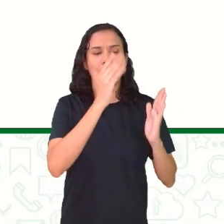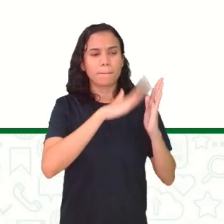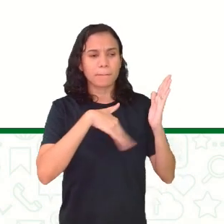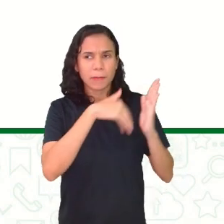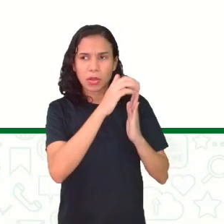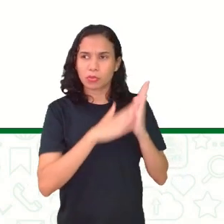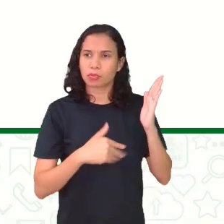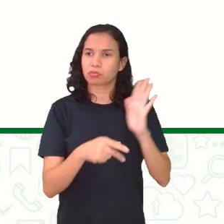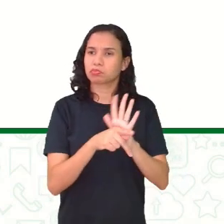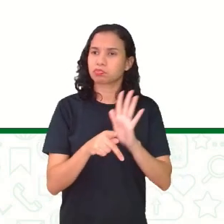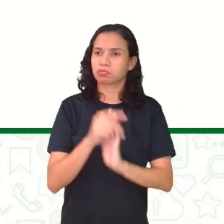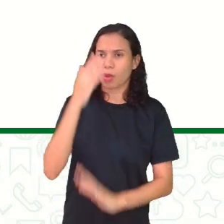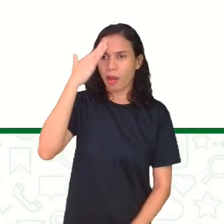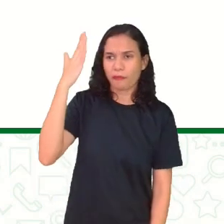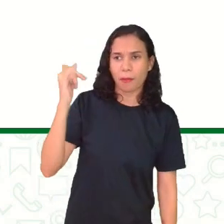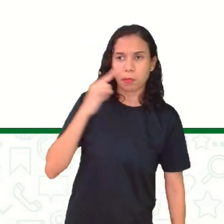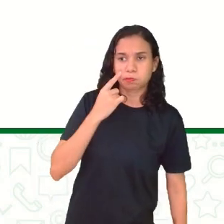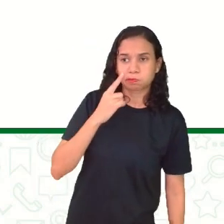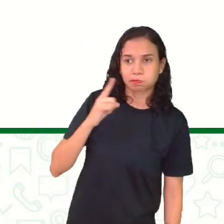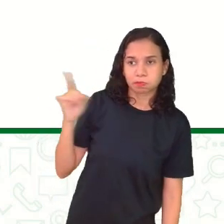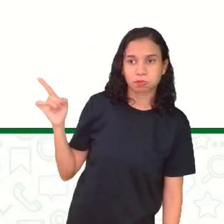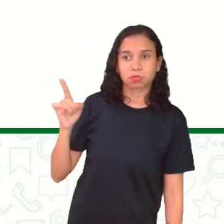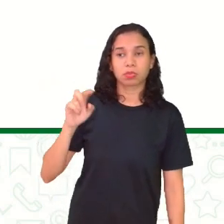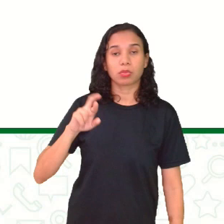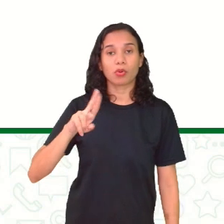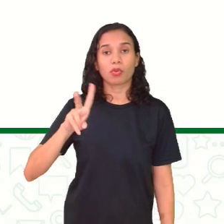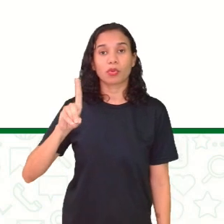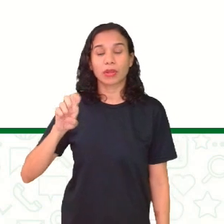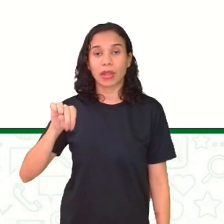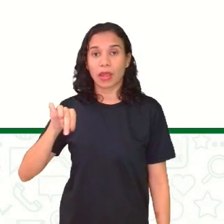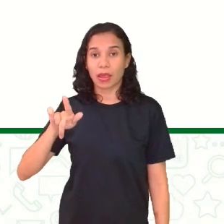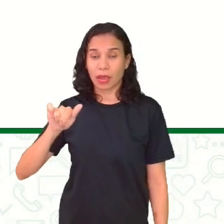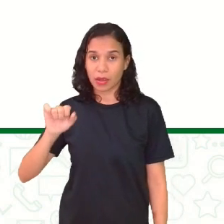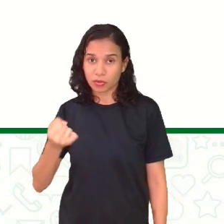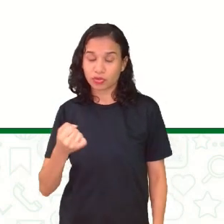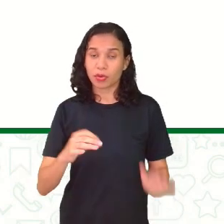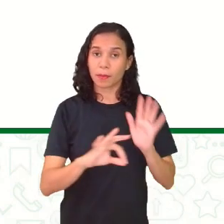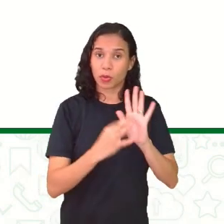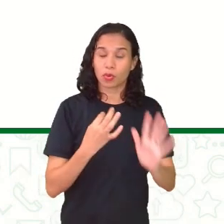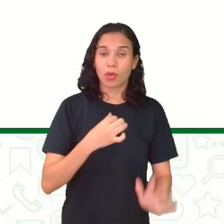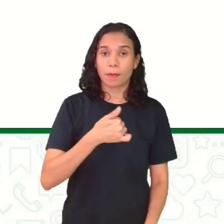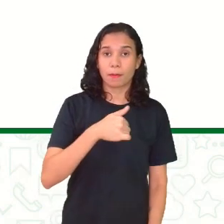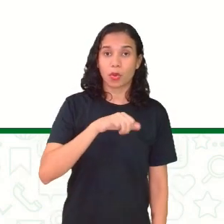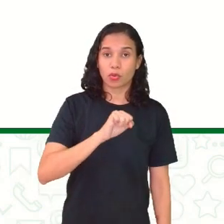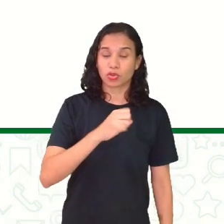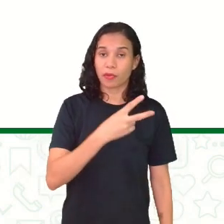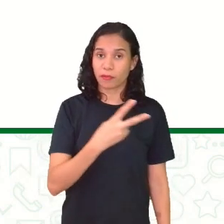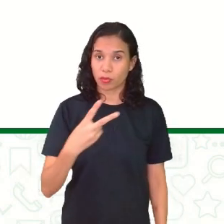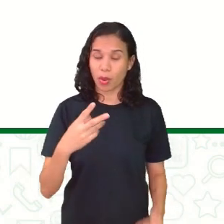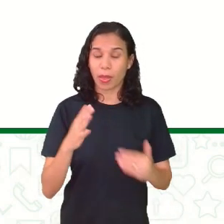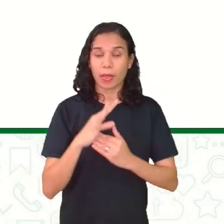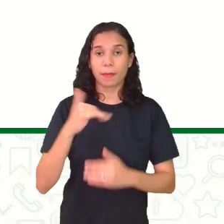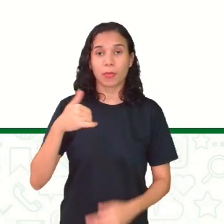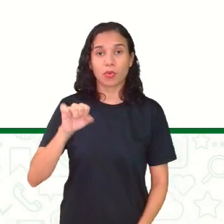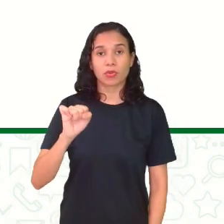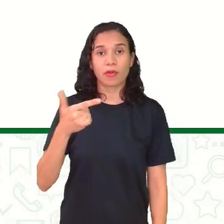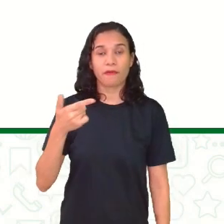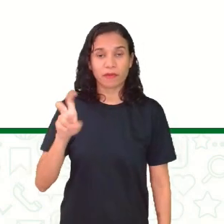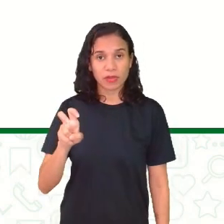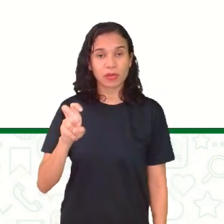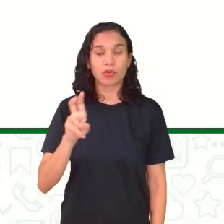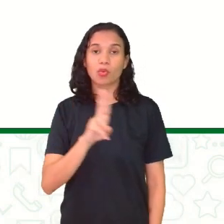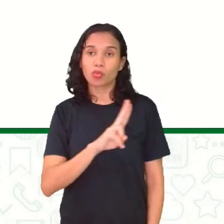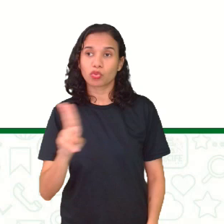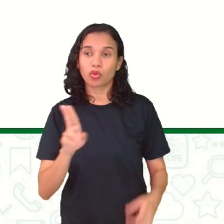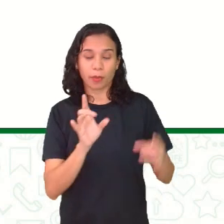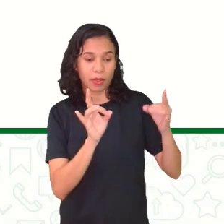chamado Rugendas. Ele pintou esse quadro entre 1822 e 1825 e ele se chama Venda